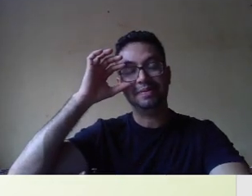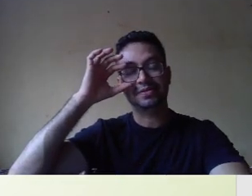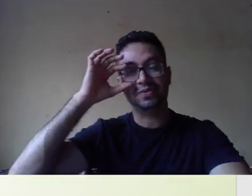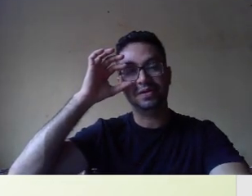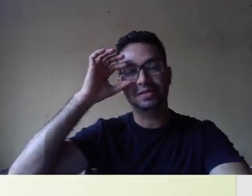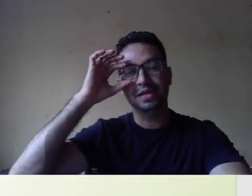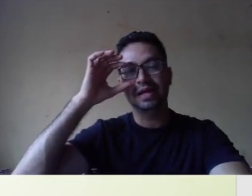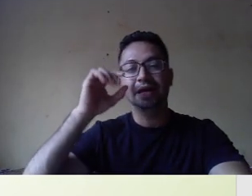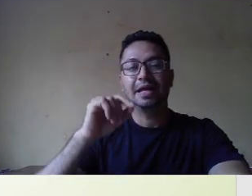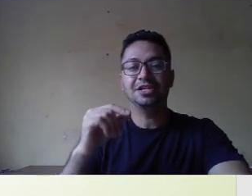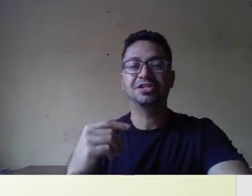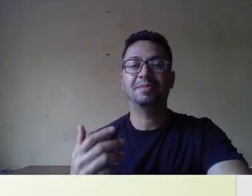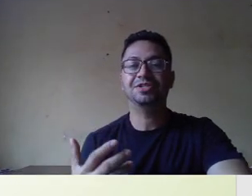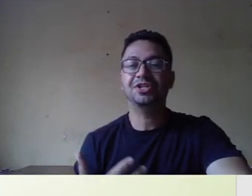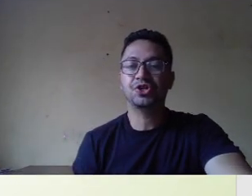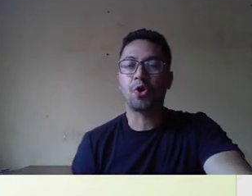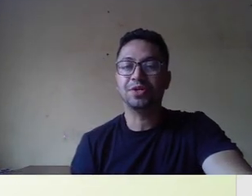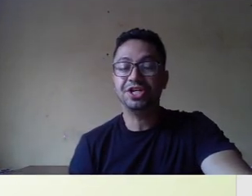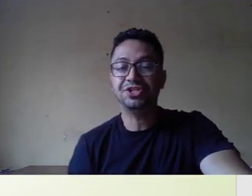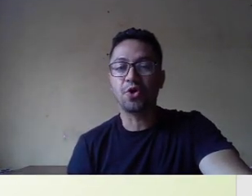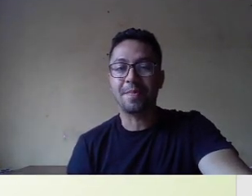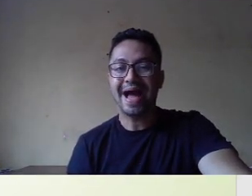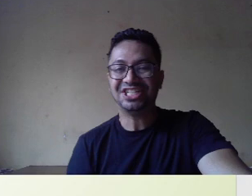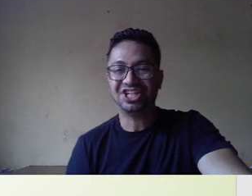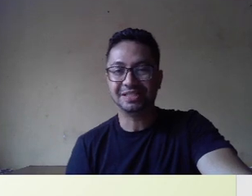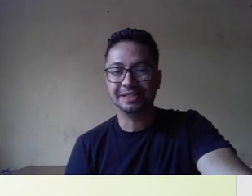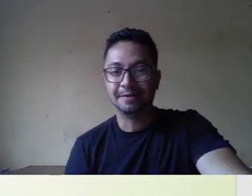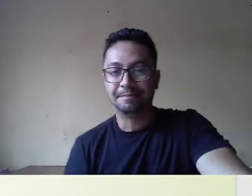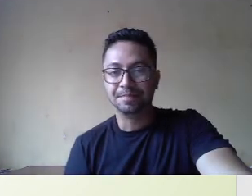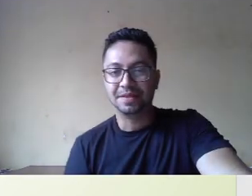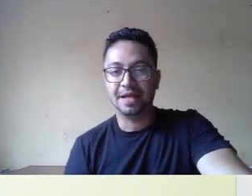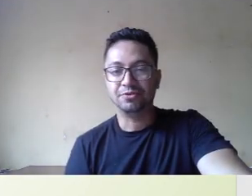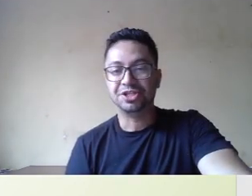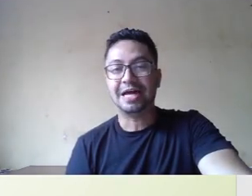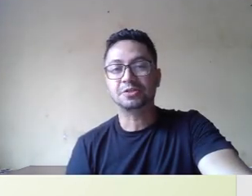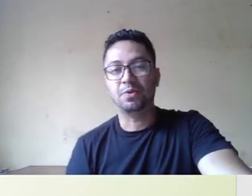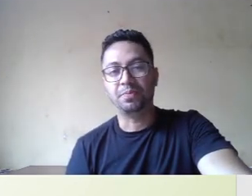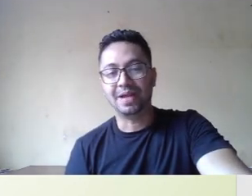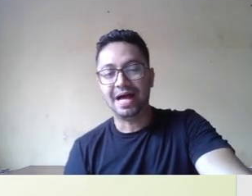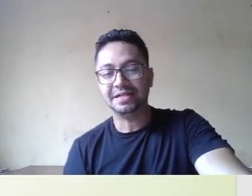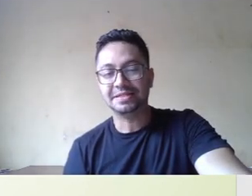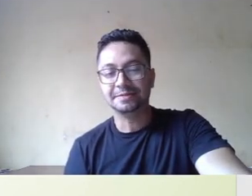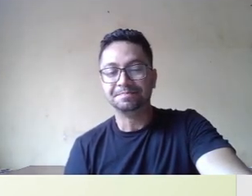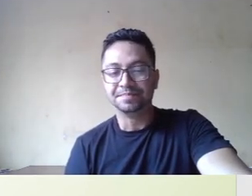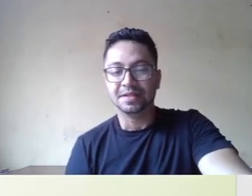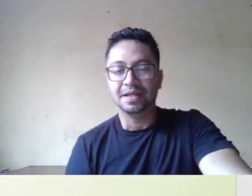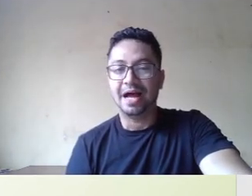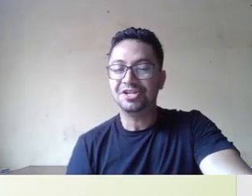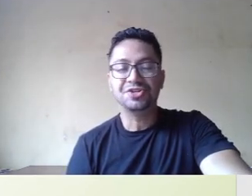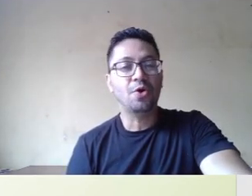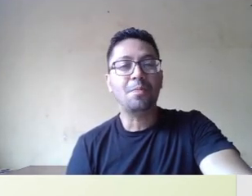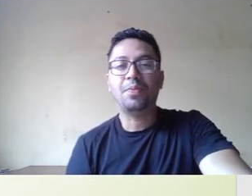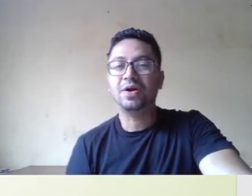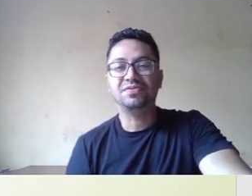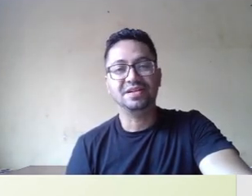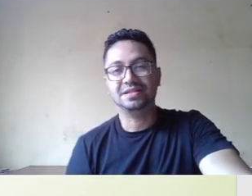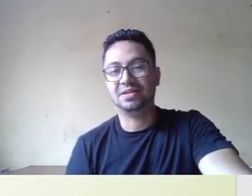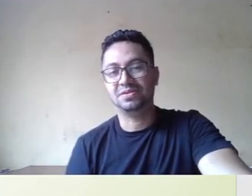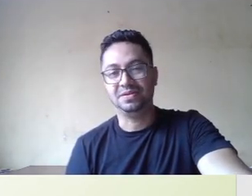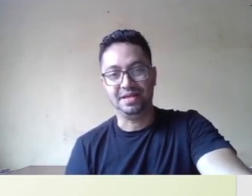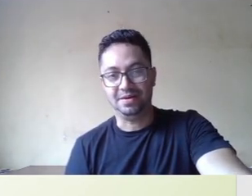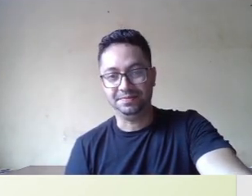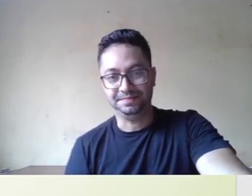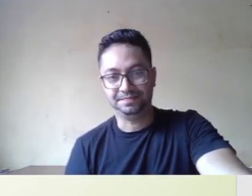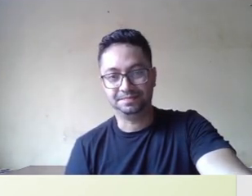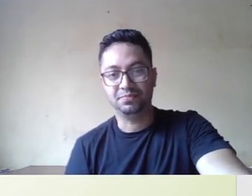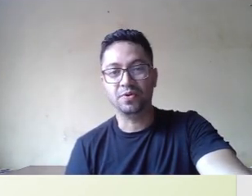essas expressões que a gente chama de idiomáticas, né, os ditados populares, a gente não pode fazer